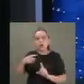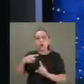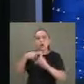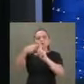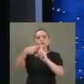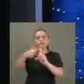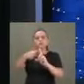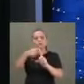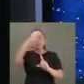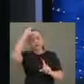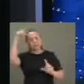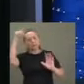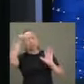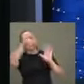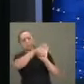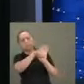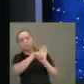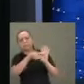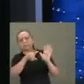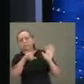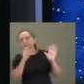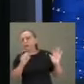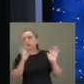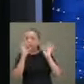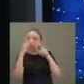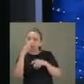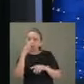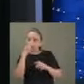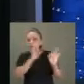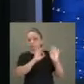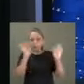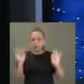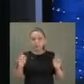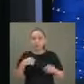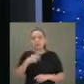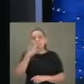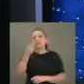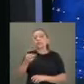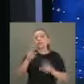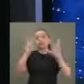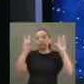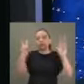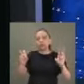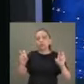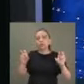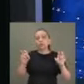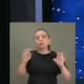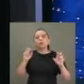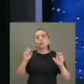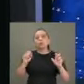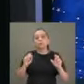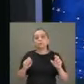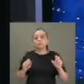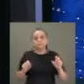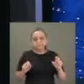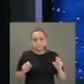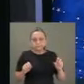pessimistas são meros espectadores e falo sobre o crescimento